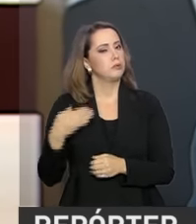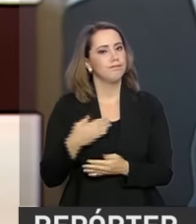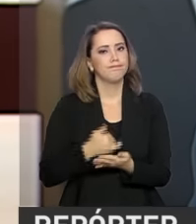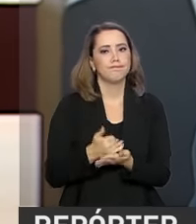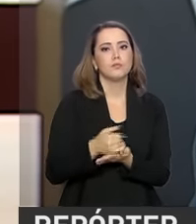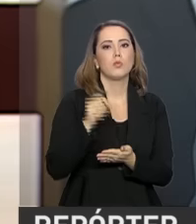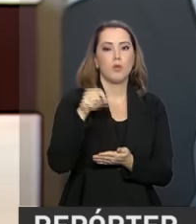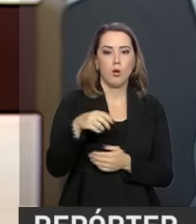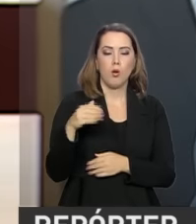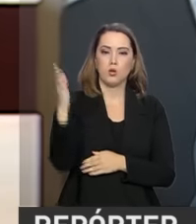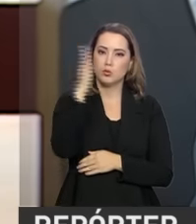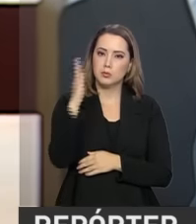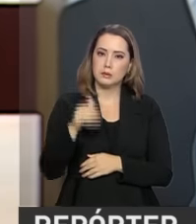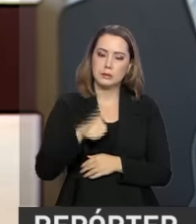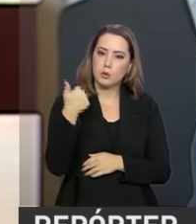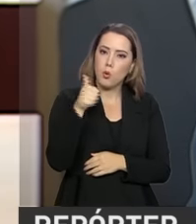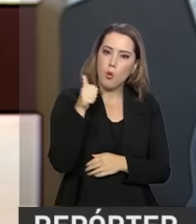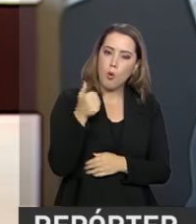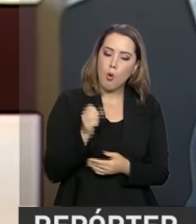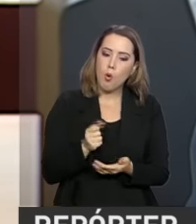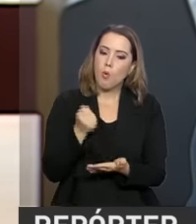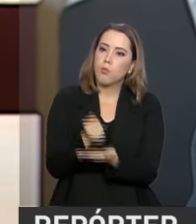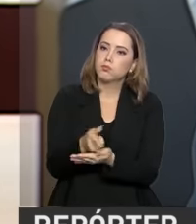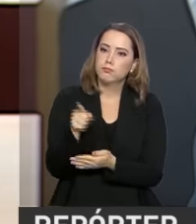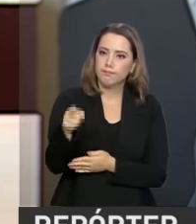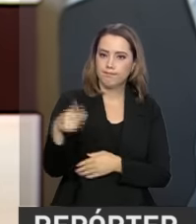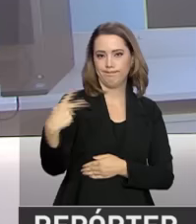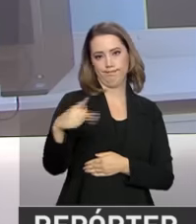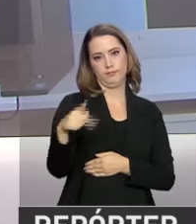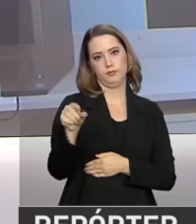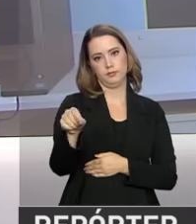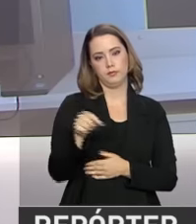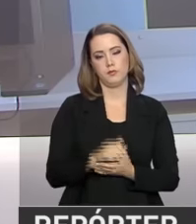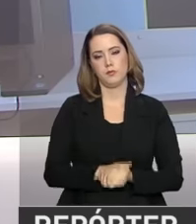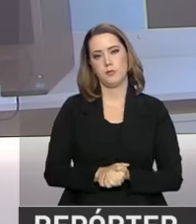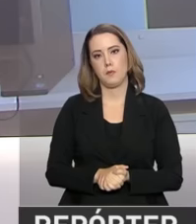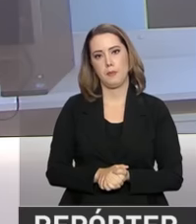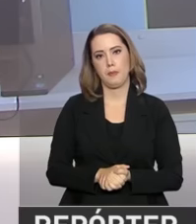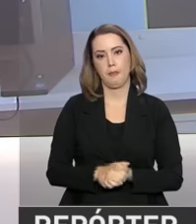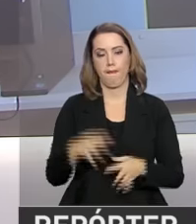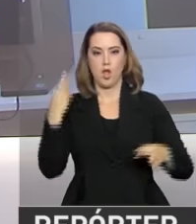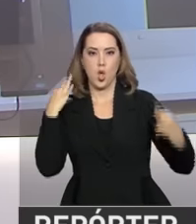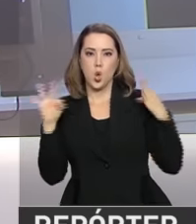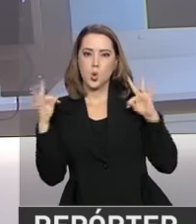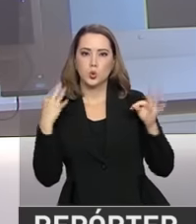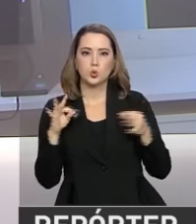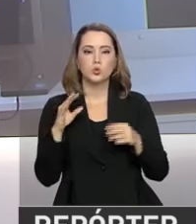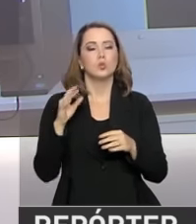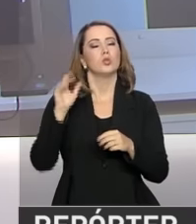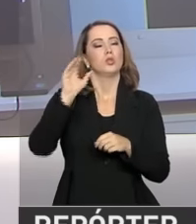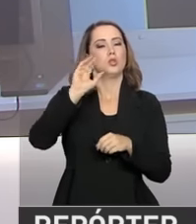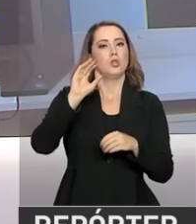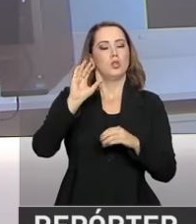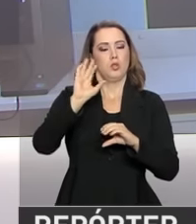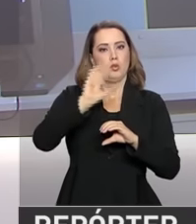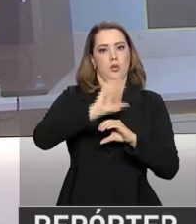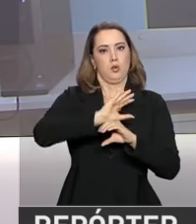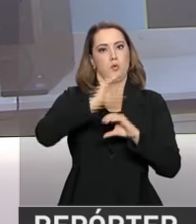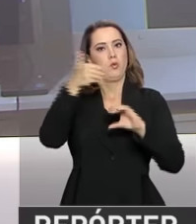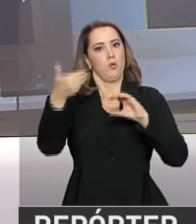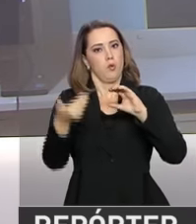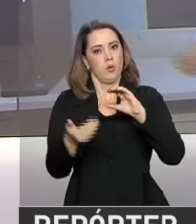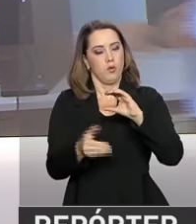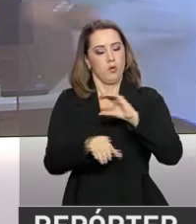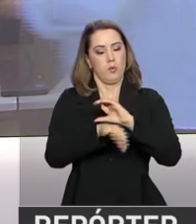matéria desses estoques de investimento no país vizinhos turismo e meio ambiente uma parceria que tem